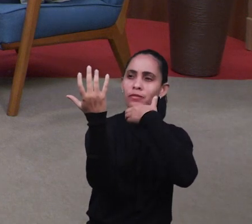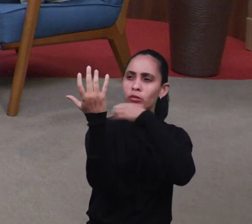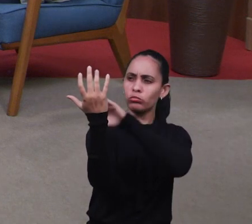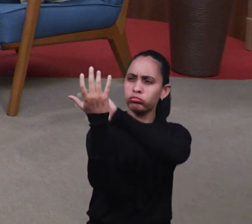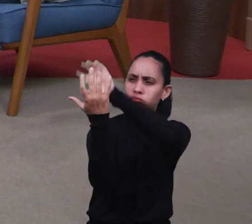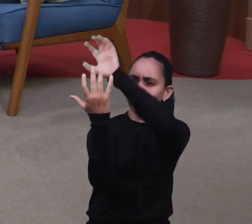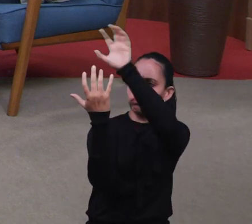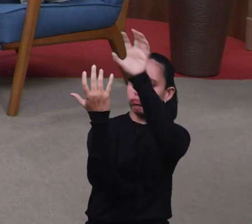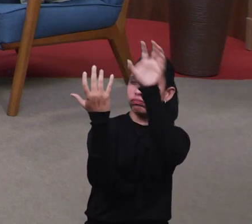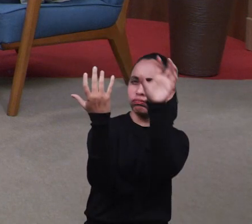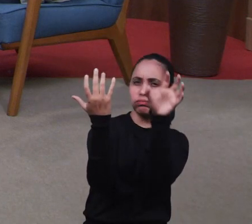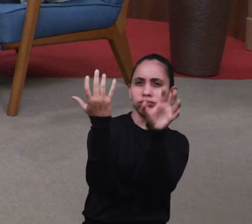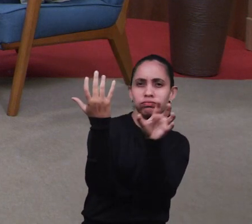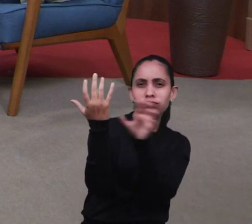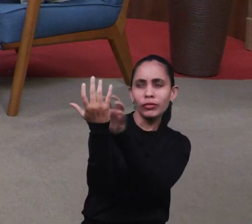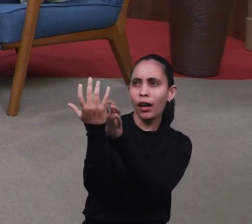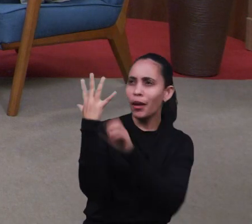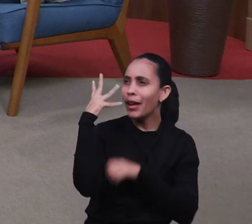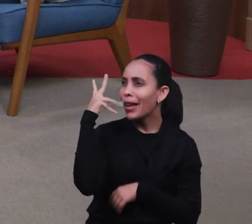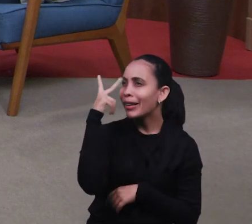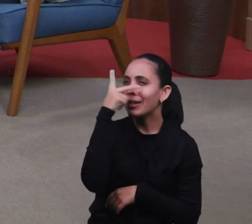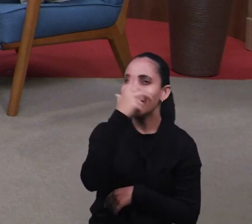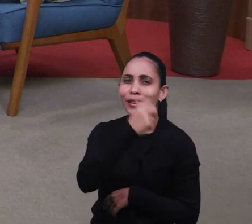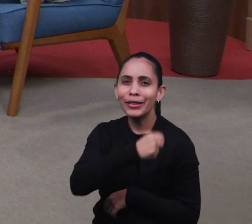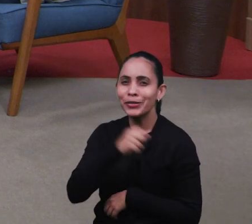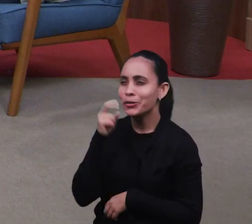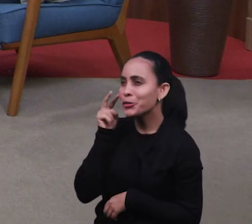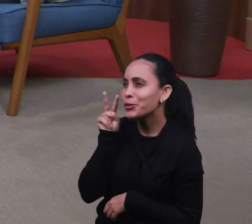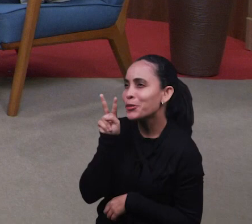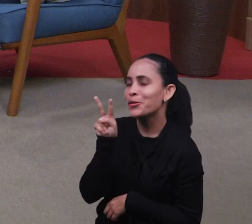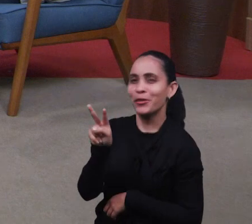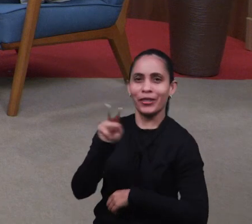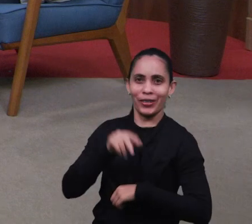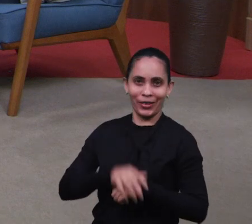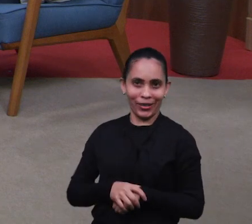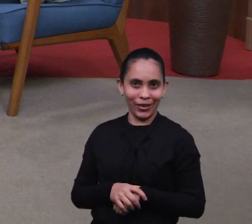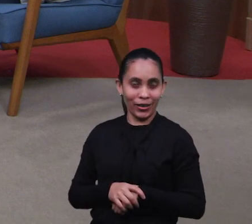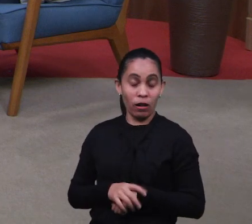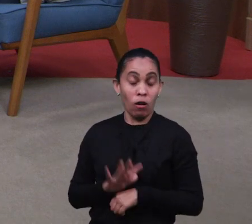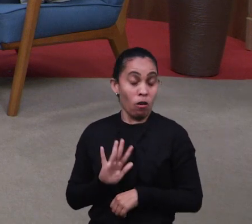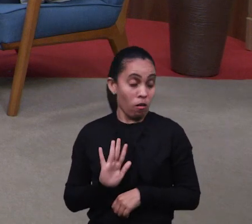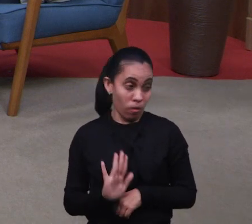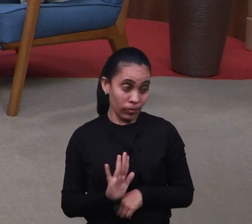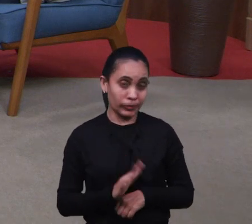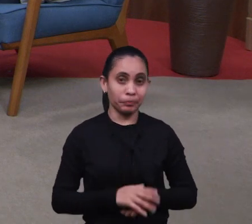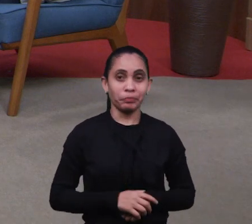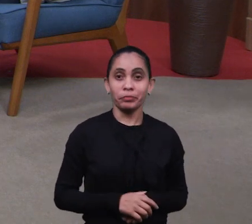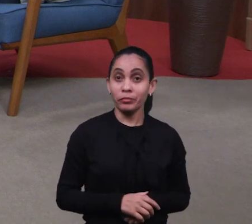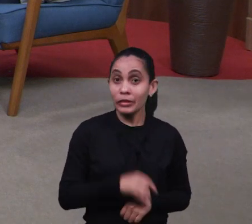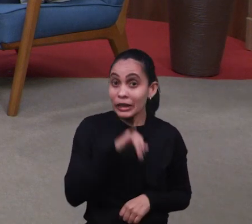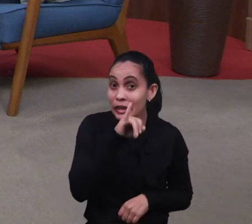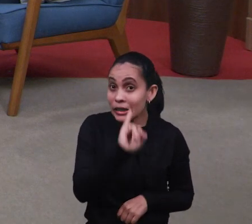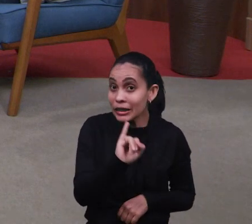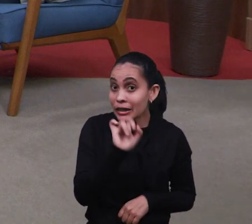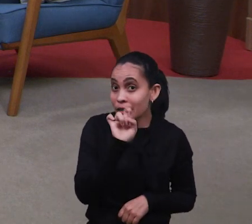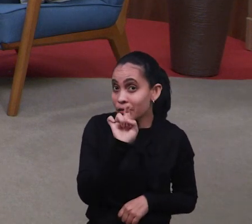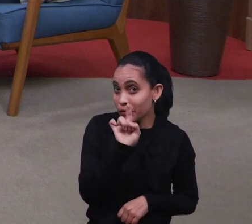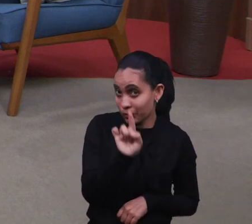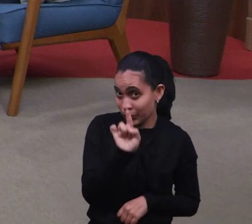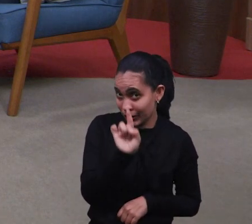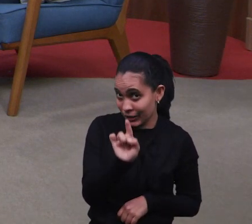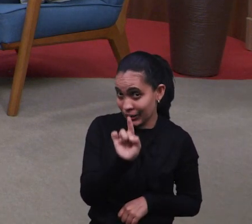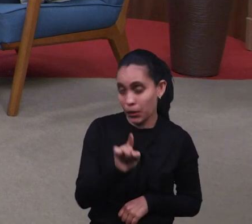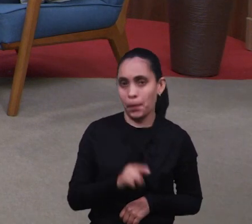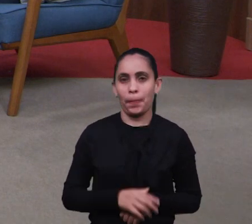é vistoso. É vistoso, é bonito. E outra coisa, se você está assim numa planta, se você